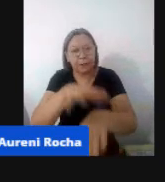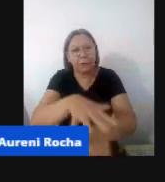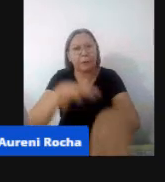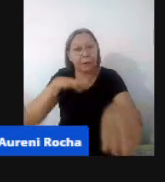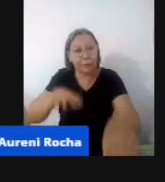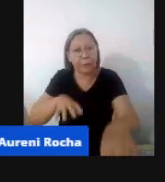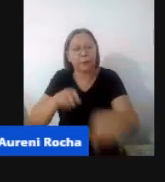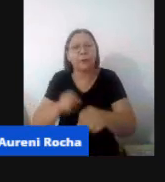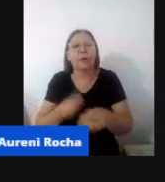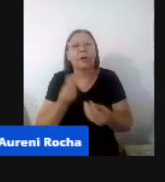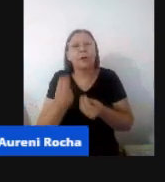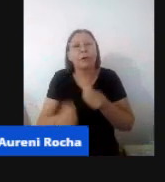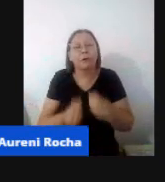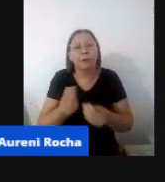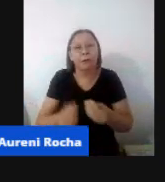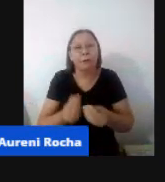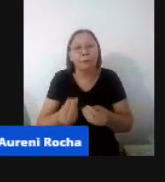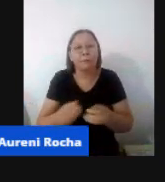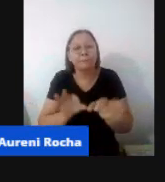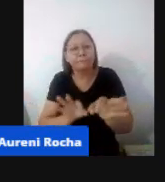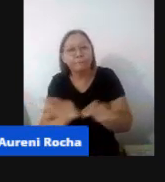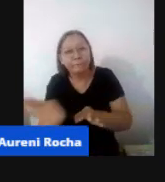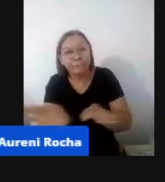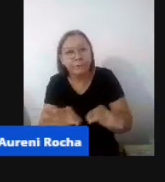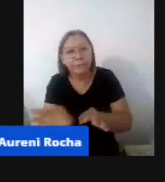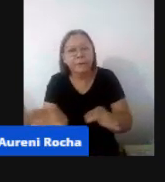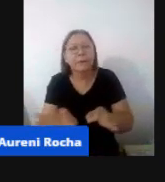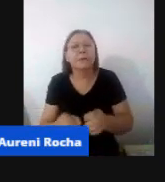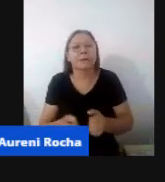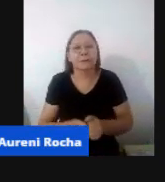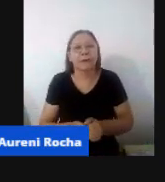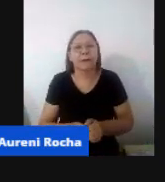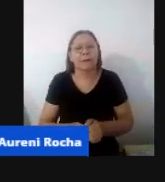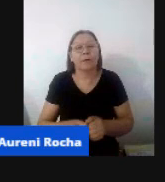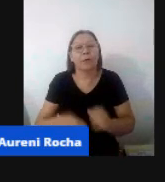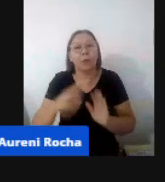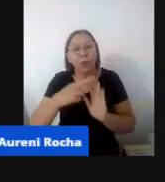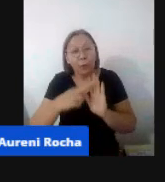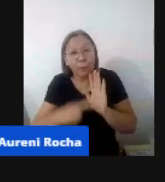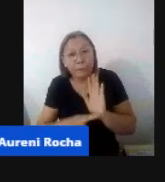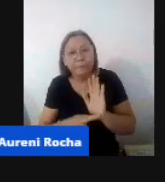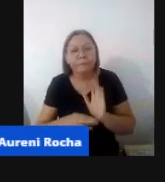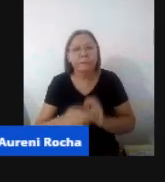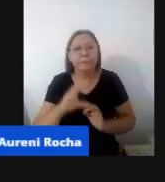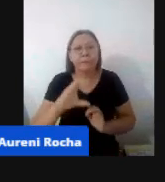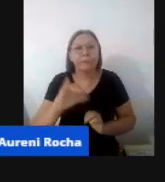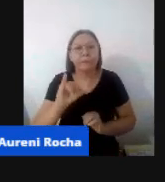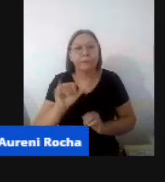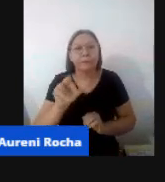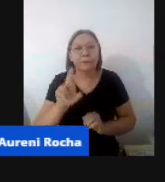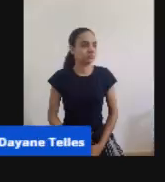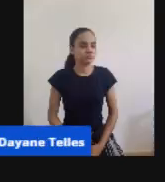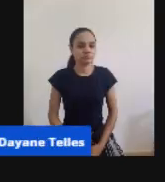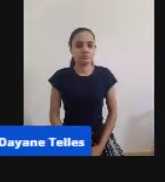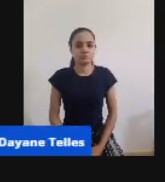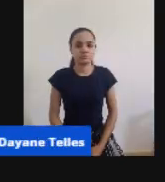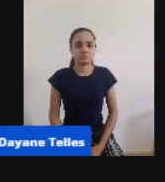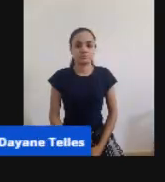tempos de referencial curricular circunstancial? Próximo slide, por favor.